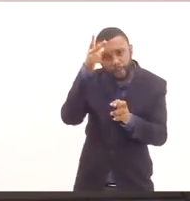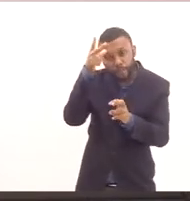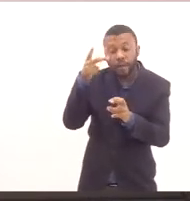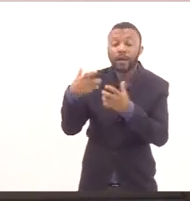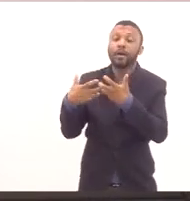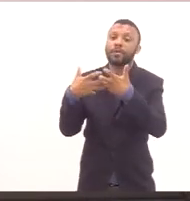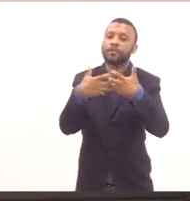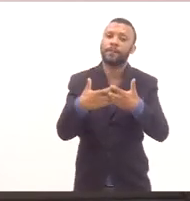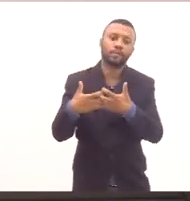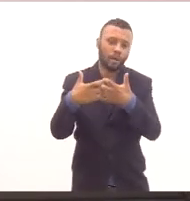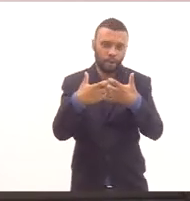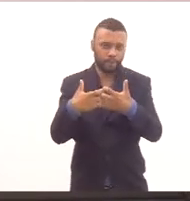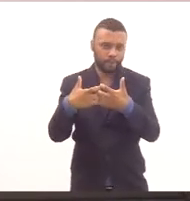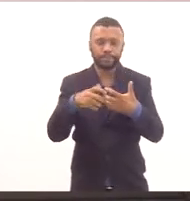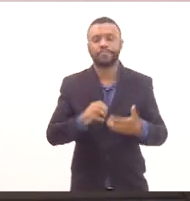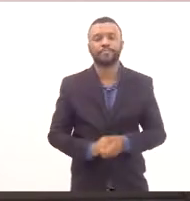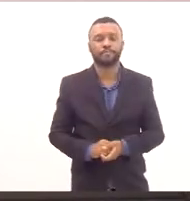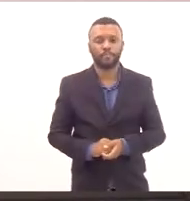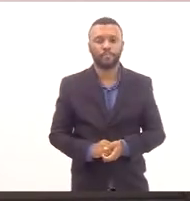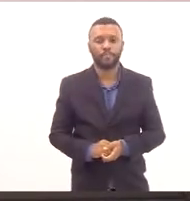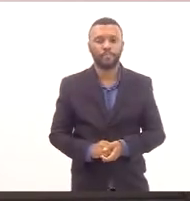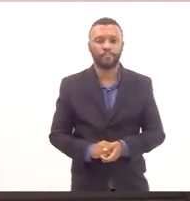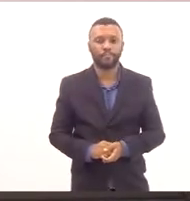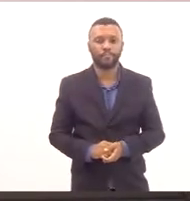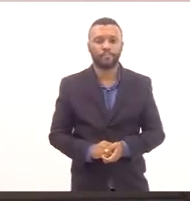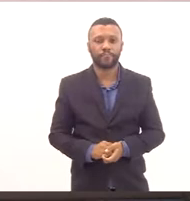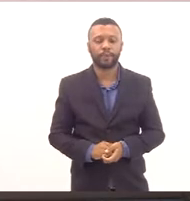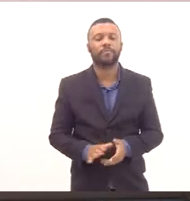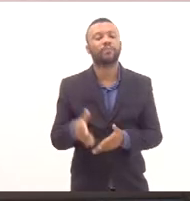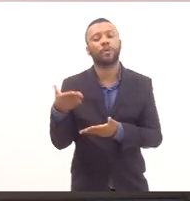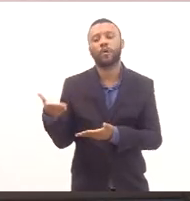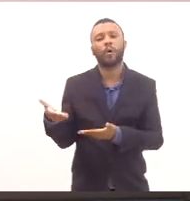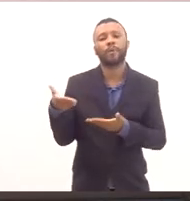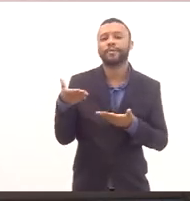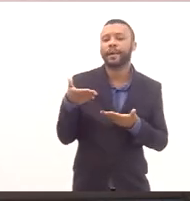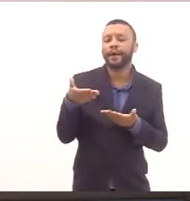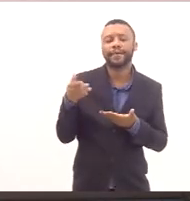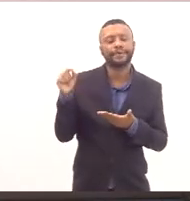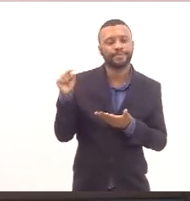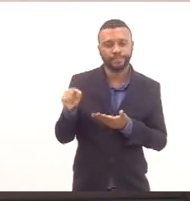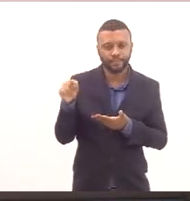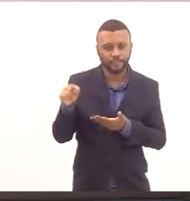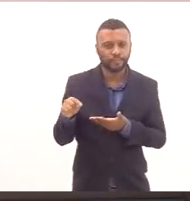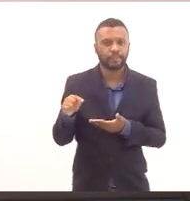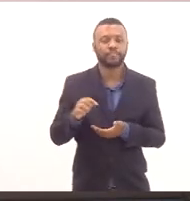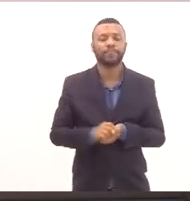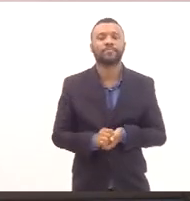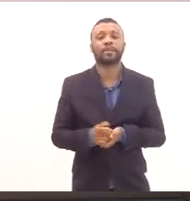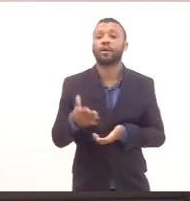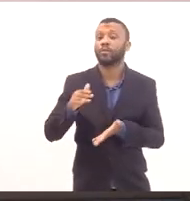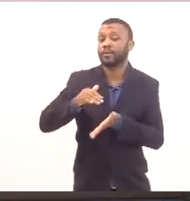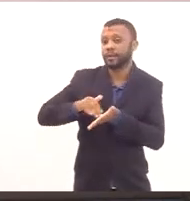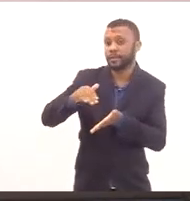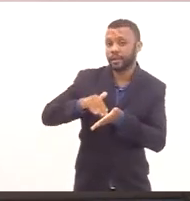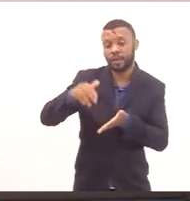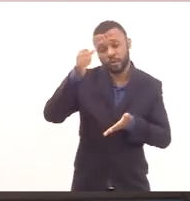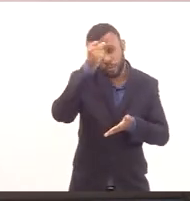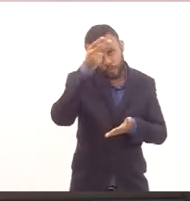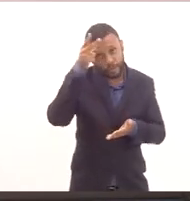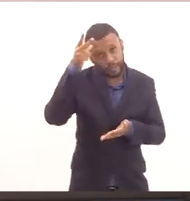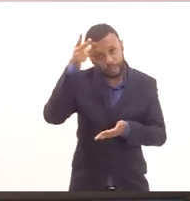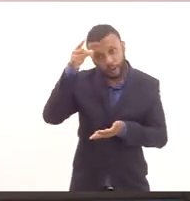de Petrópolis foram convidados e além do secretário municipal